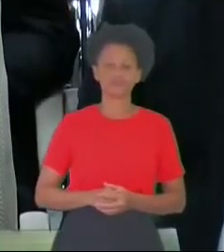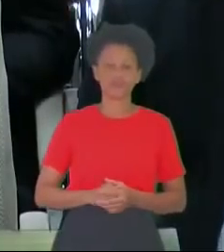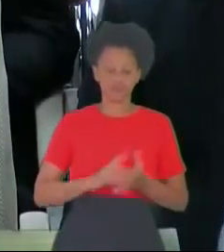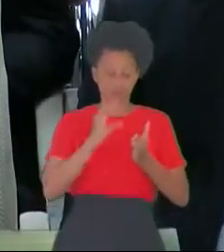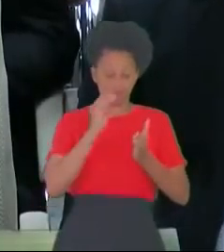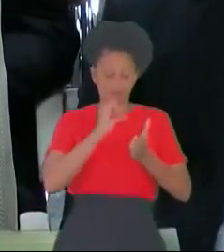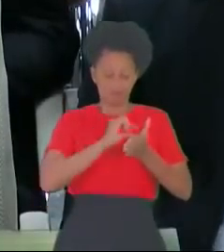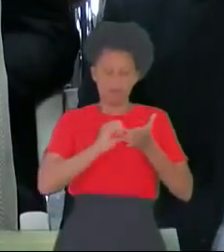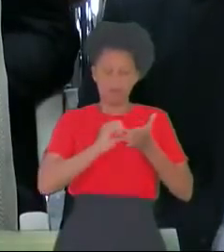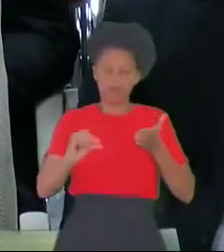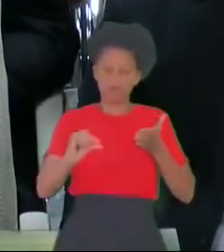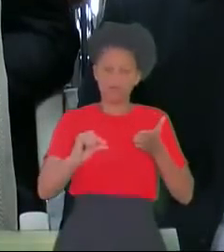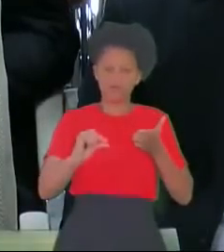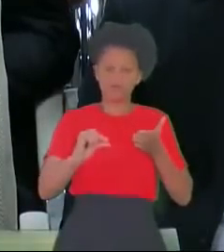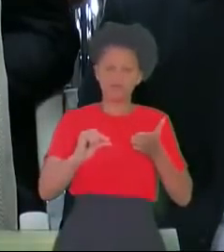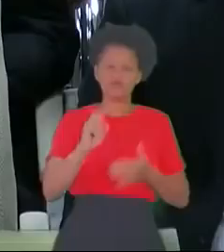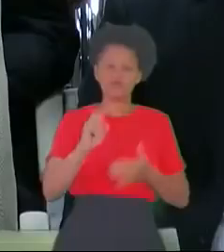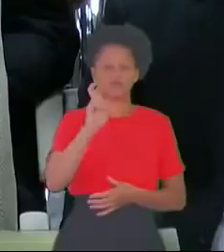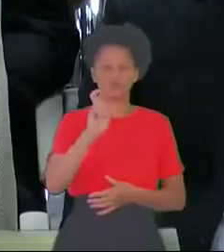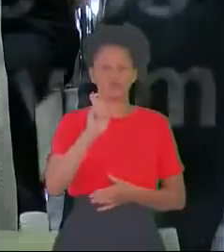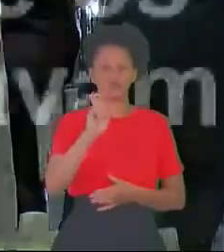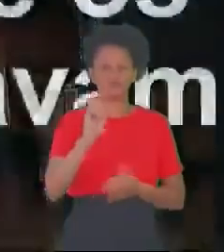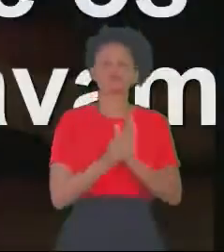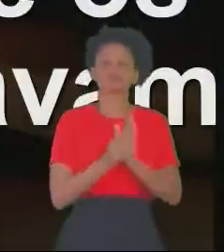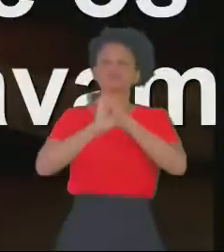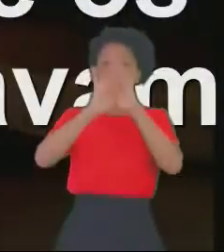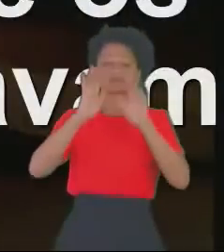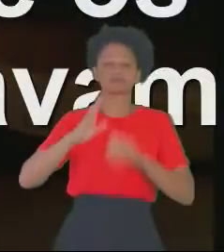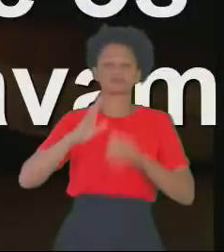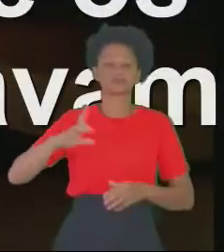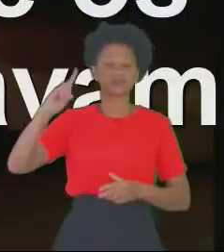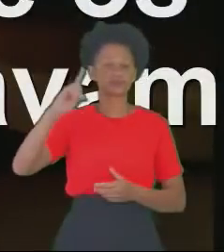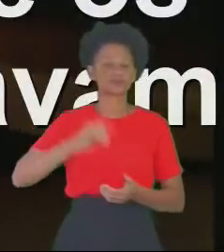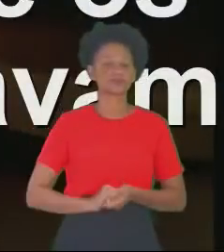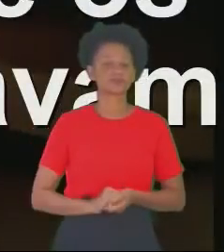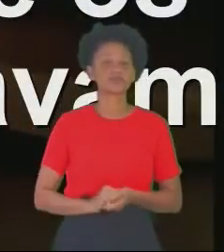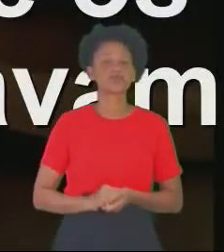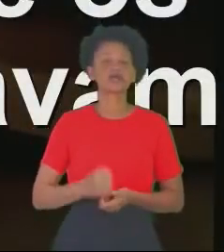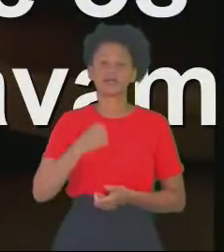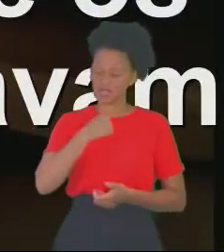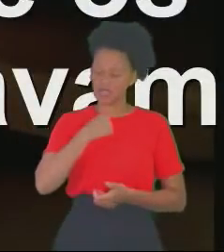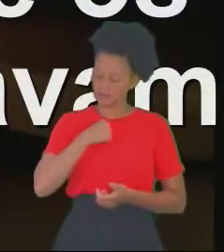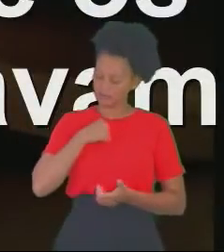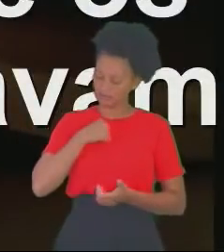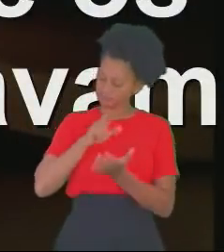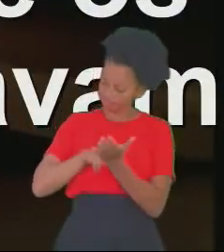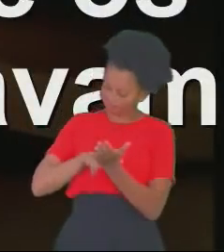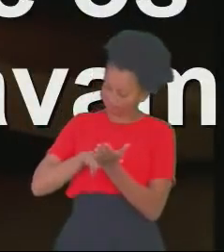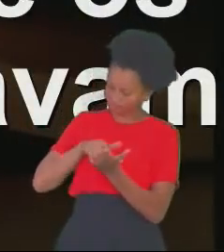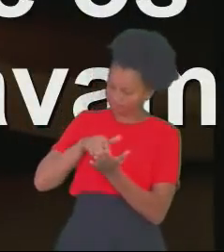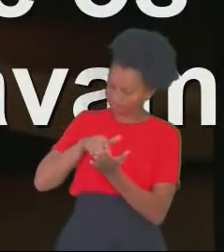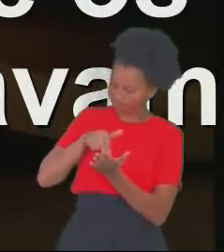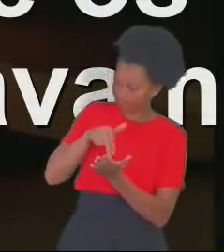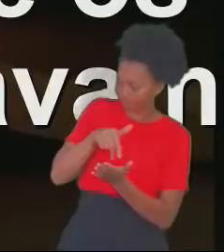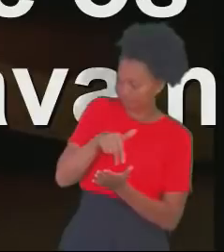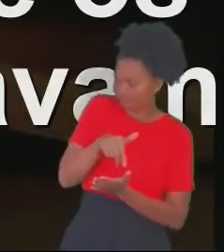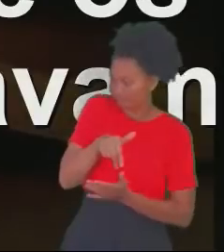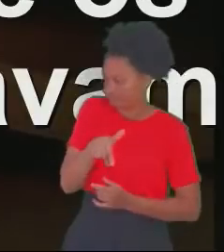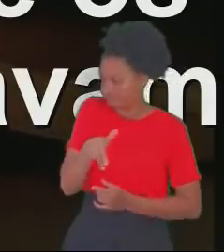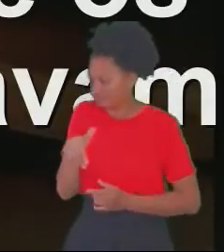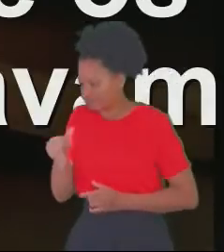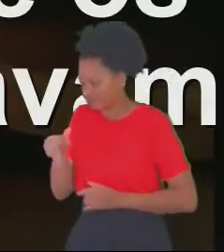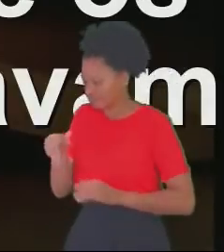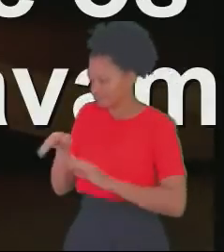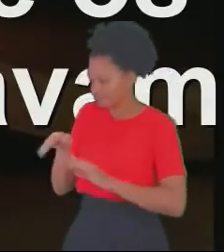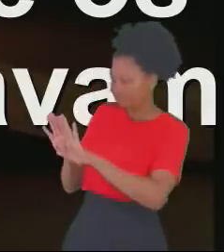Versículo de número 5. Glória a Deus. Eu me levantei para abrir ao meu amado,